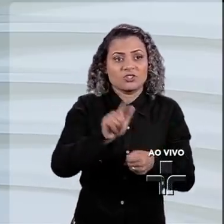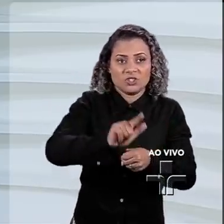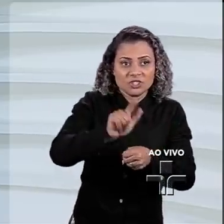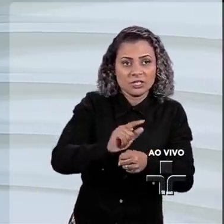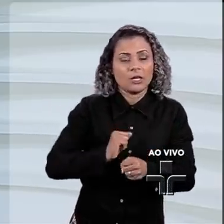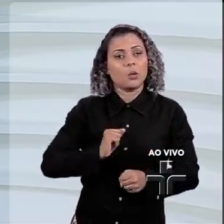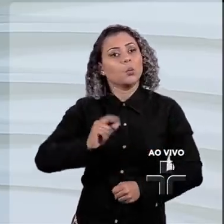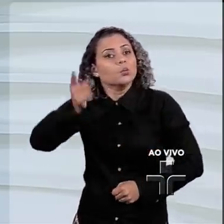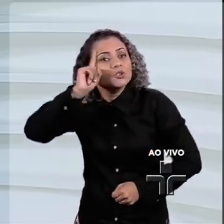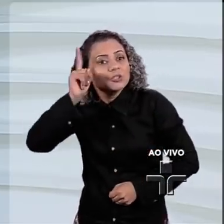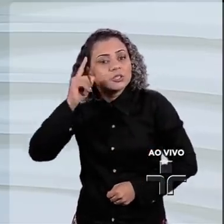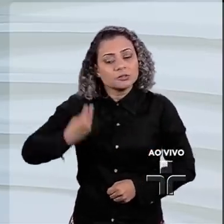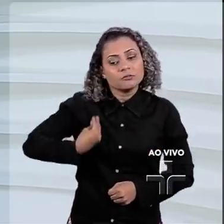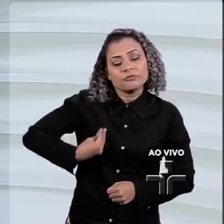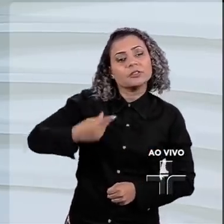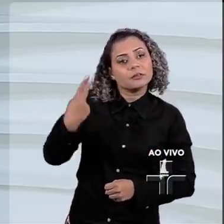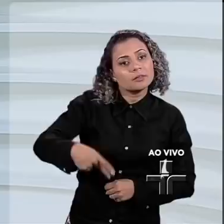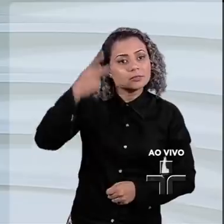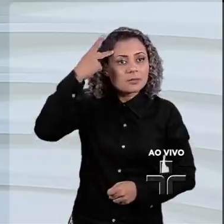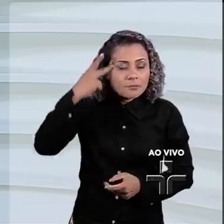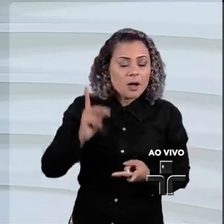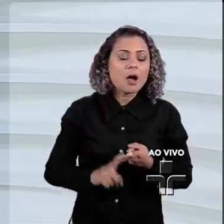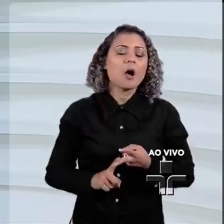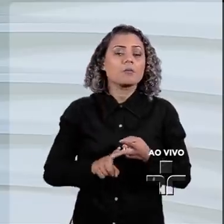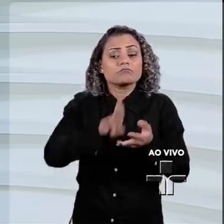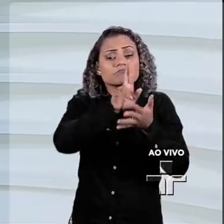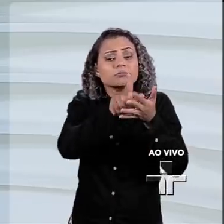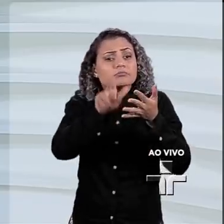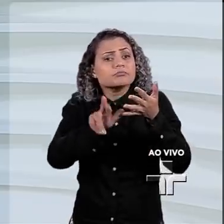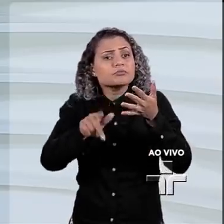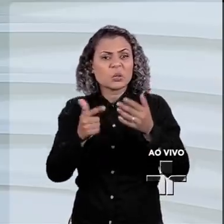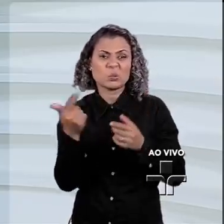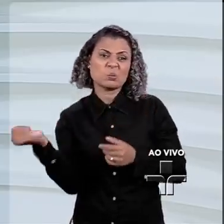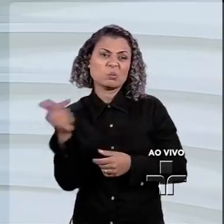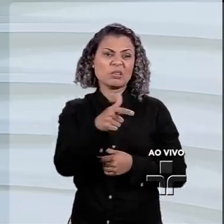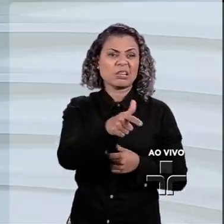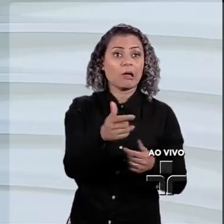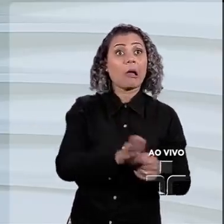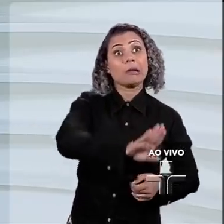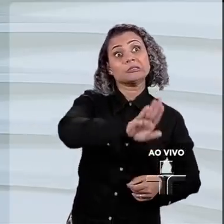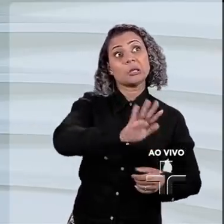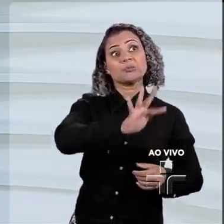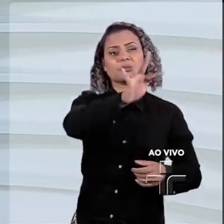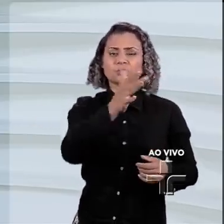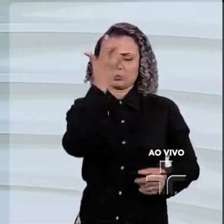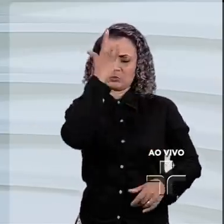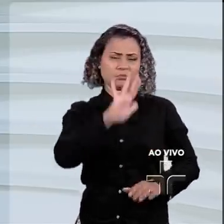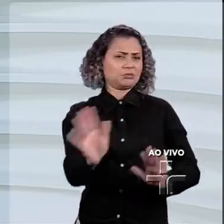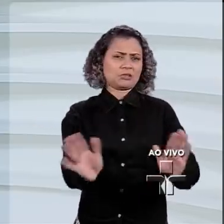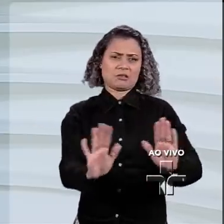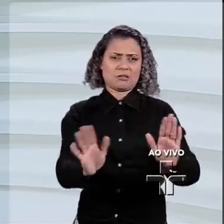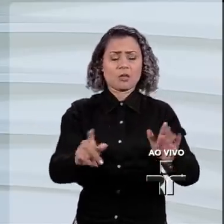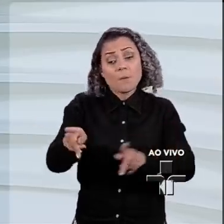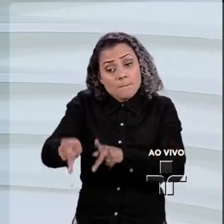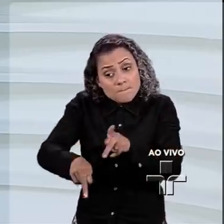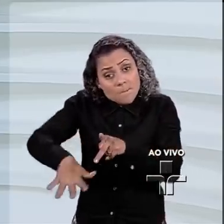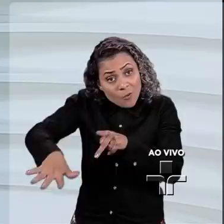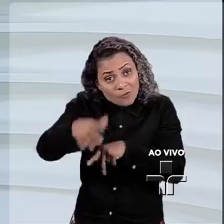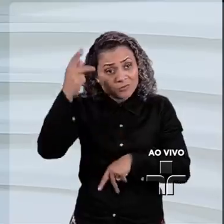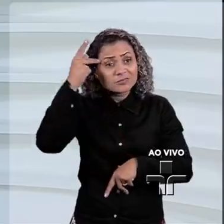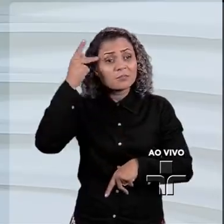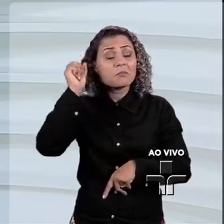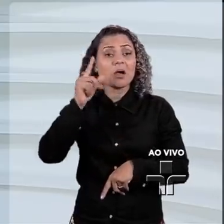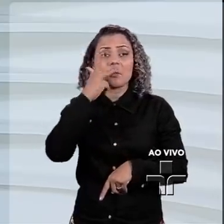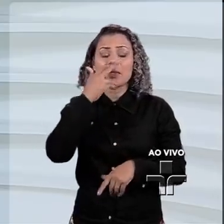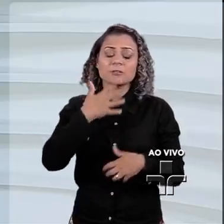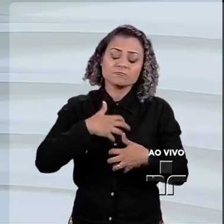dia a dia da cidade de São Paulo, do que com qualquer candidatura. Aliás, acho que a população da cidade de São Paulo se ressente muito